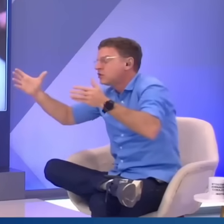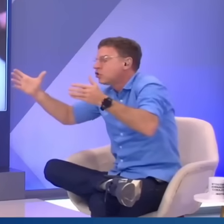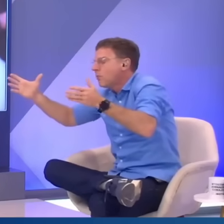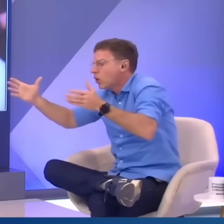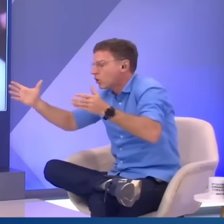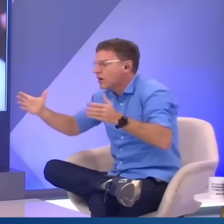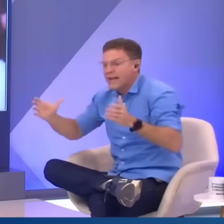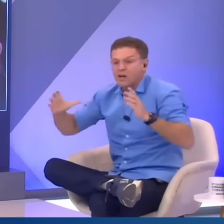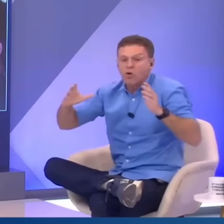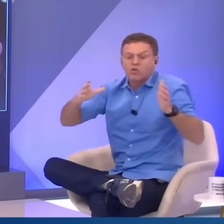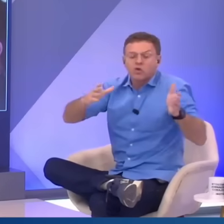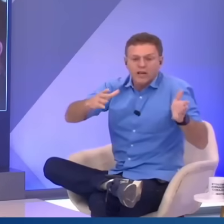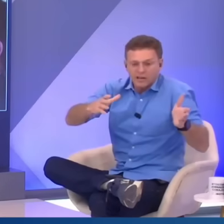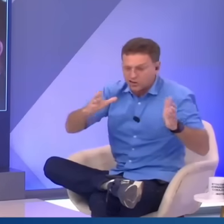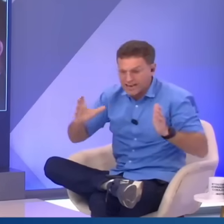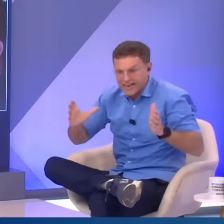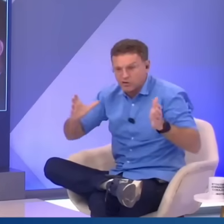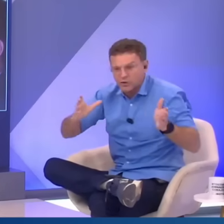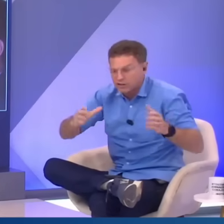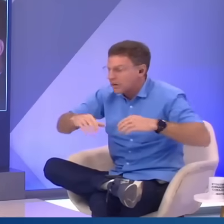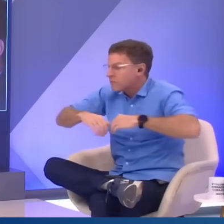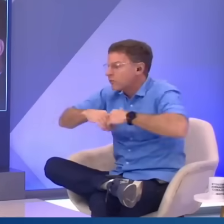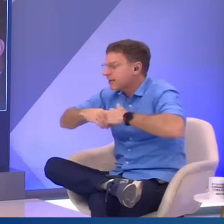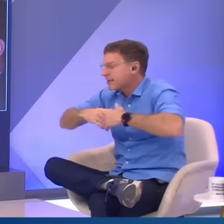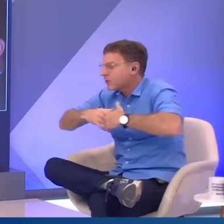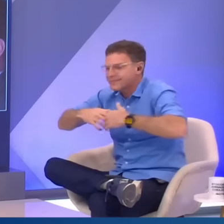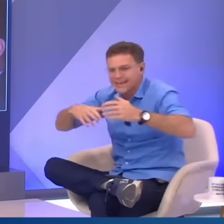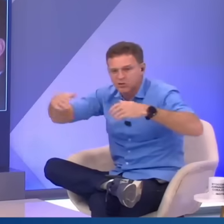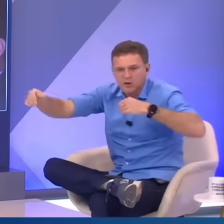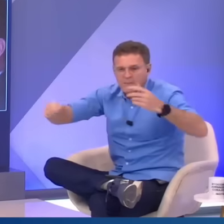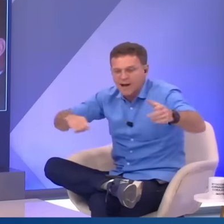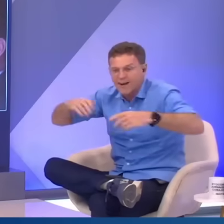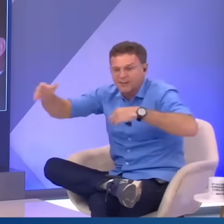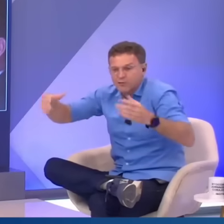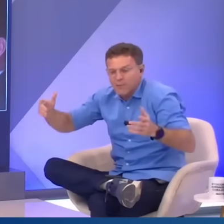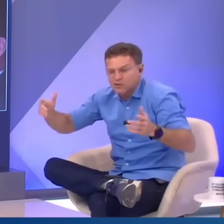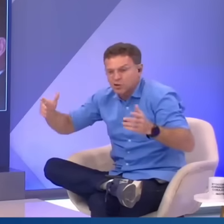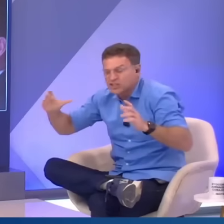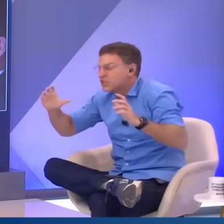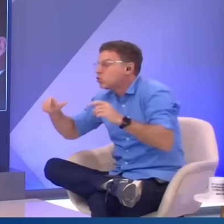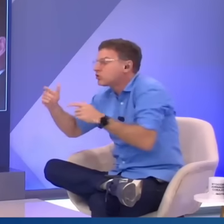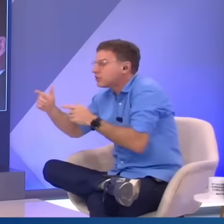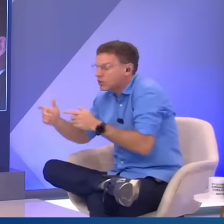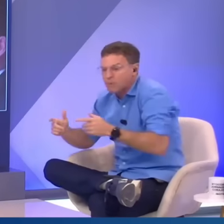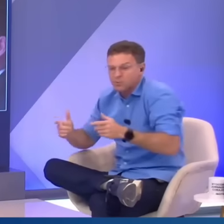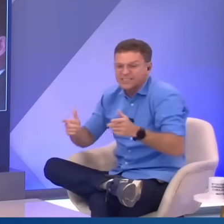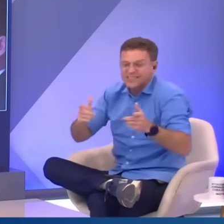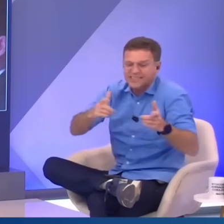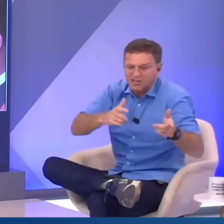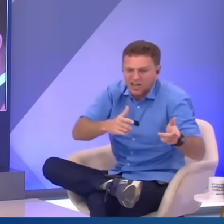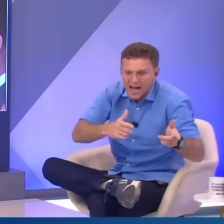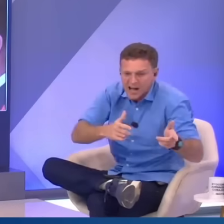milícia. Se o Moro, ele como juiz, ele é juiz, fica tendo acesso a várias informações e usa isso depois